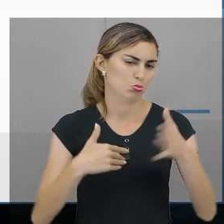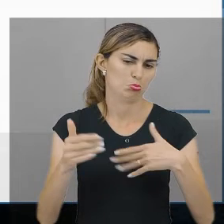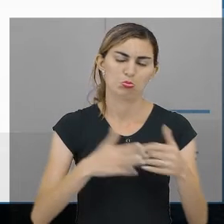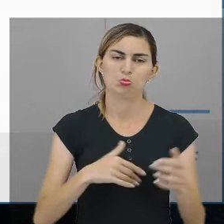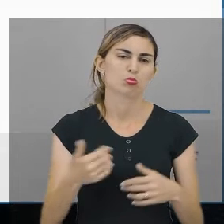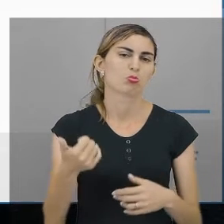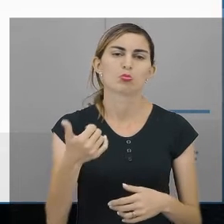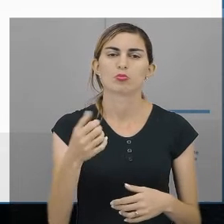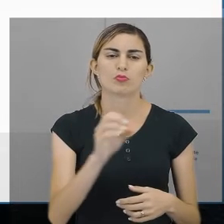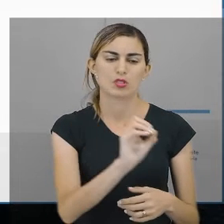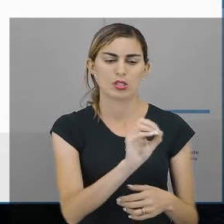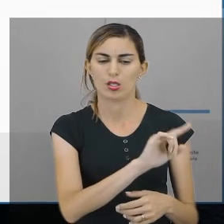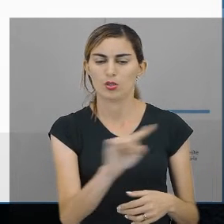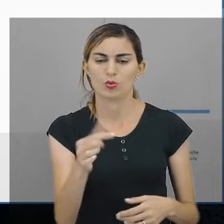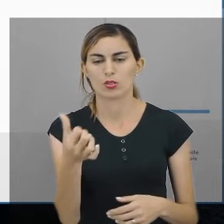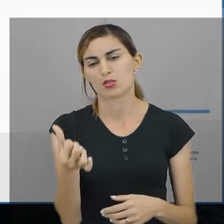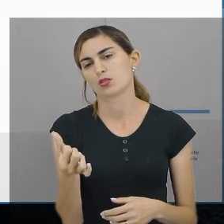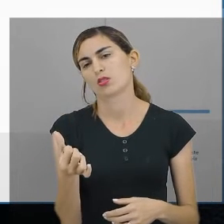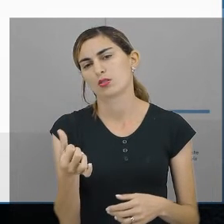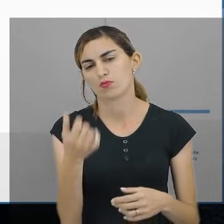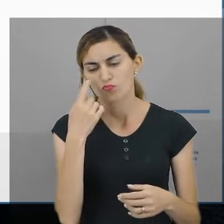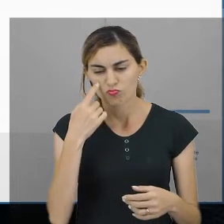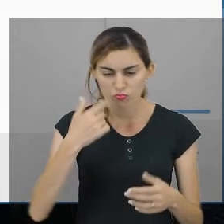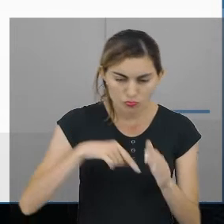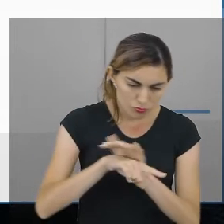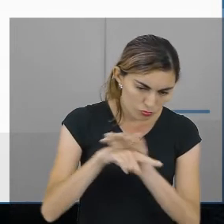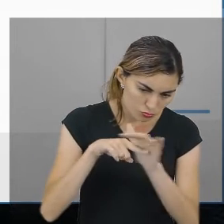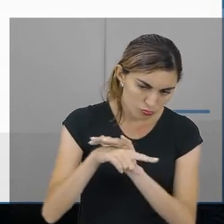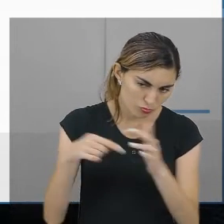6 e vai verificar se eles são iguais.